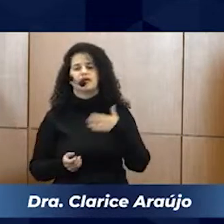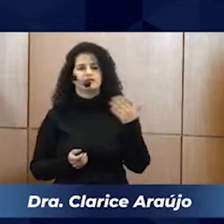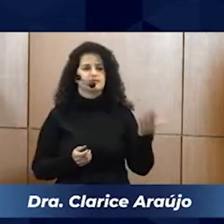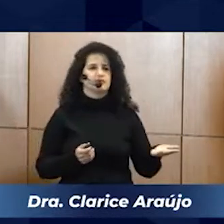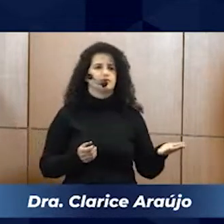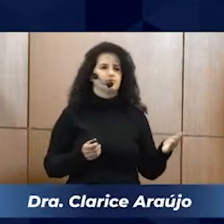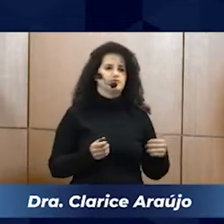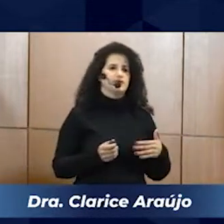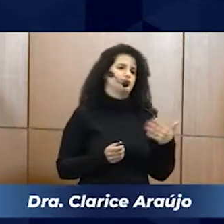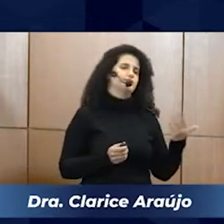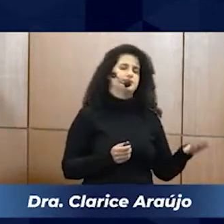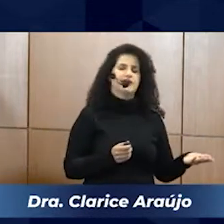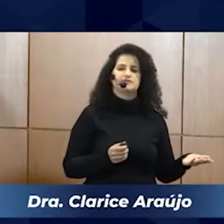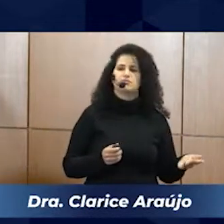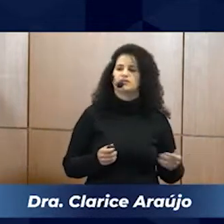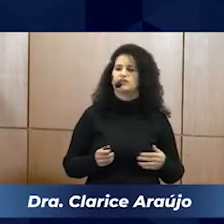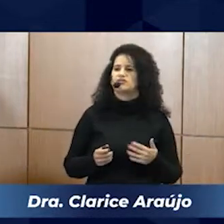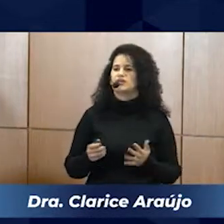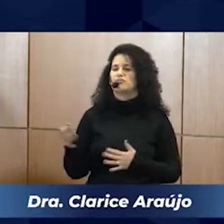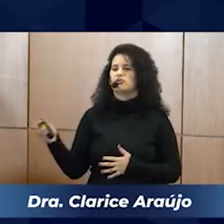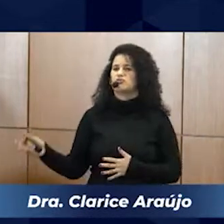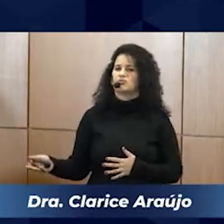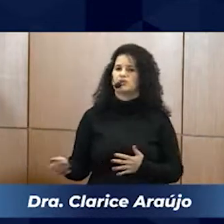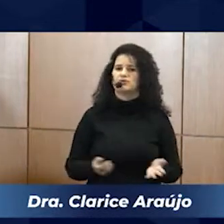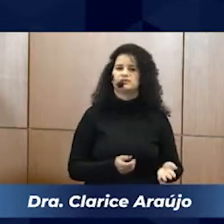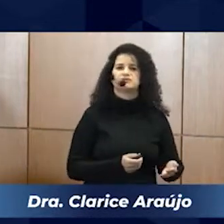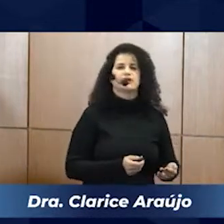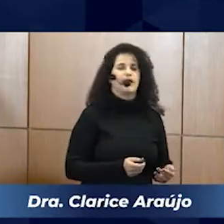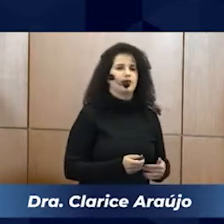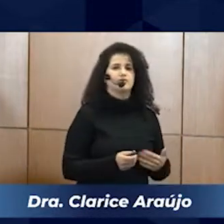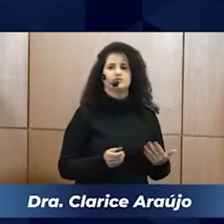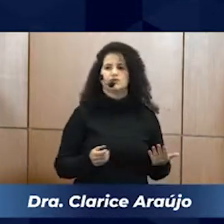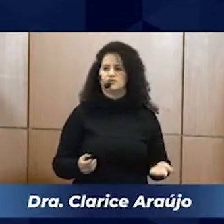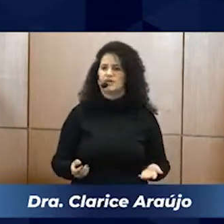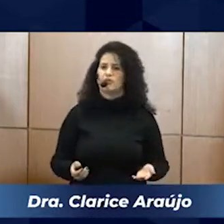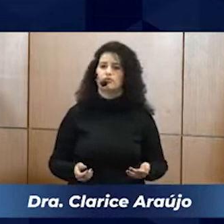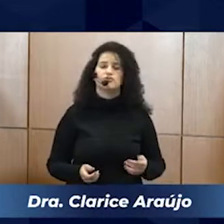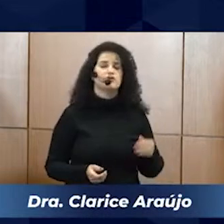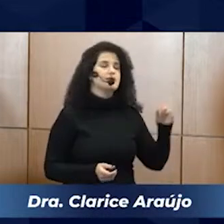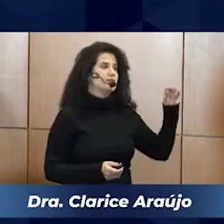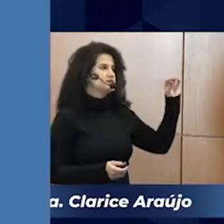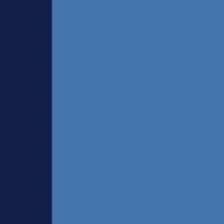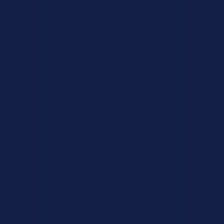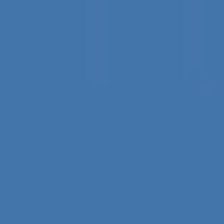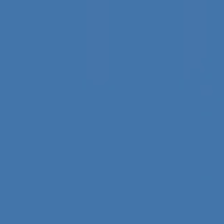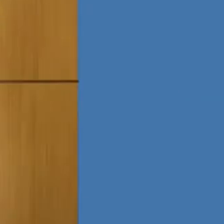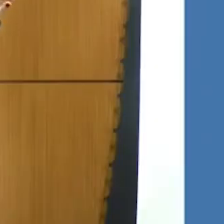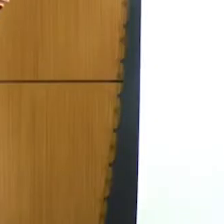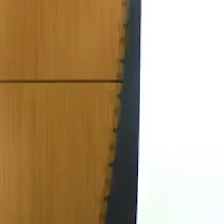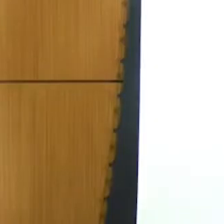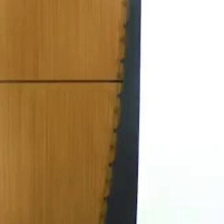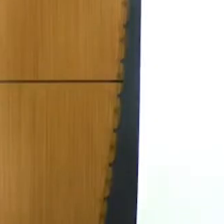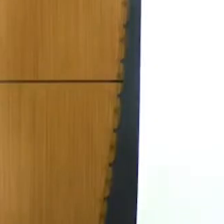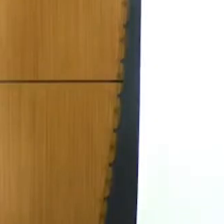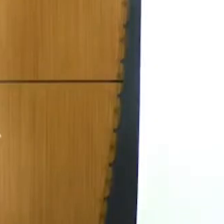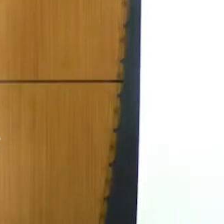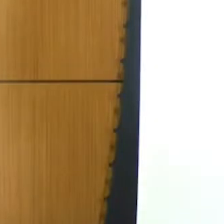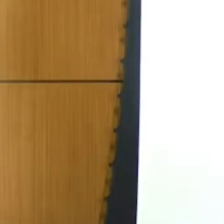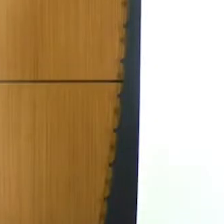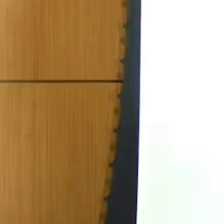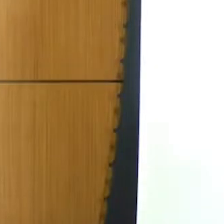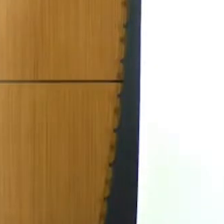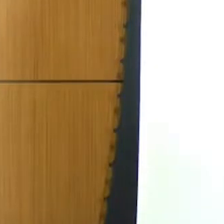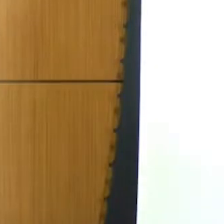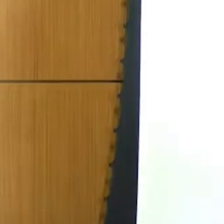né, essa opção, né, essa abordagem terapêutica para outras condições de saúde, mas aqui eu estou me atendo a